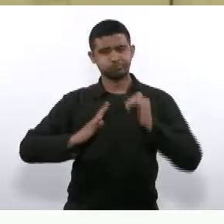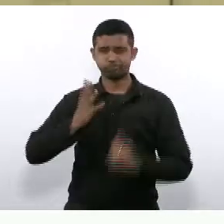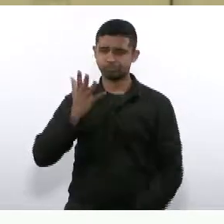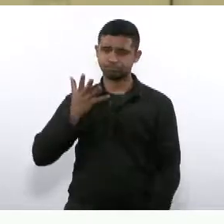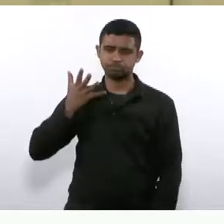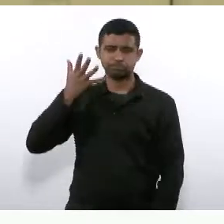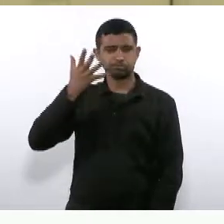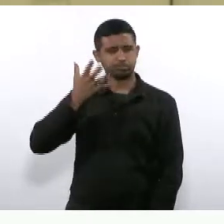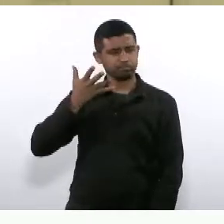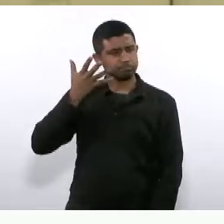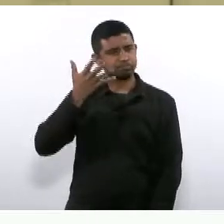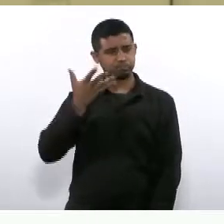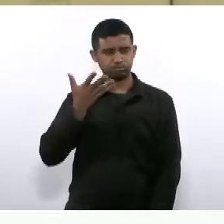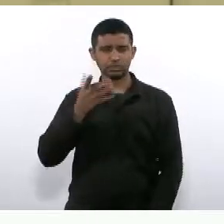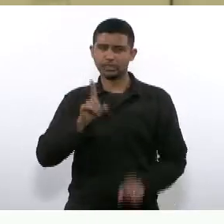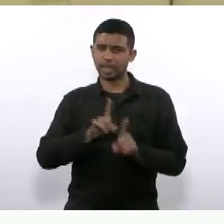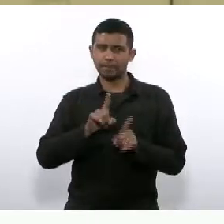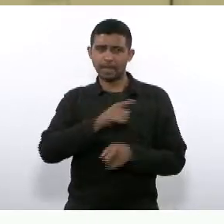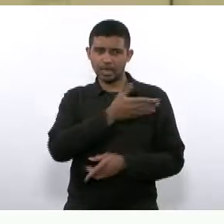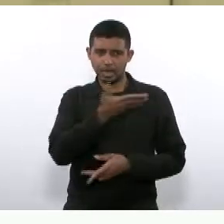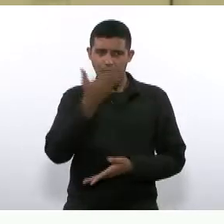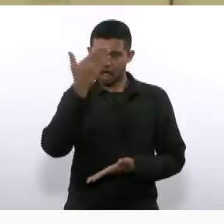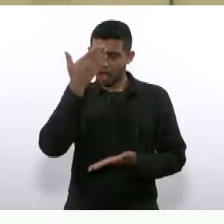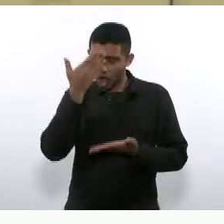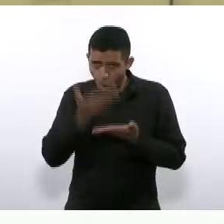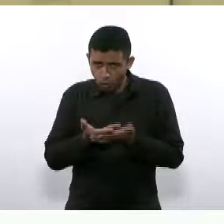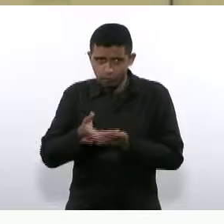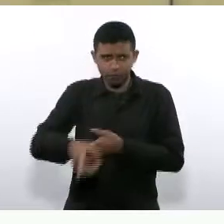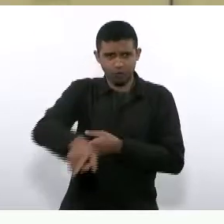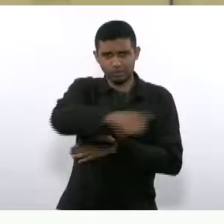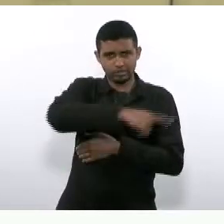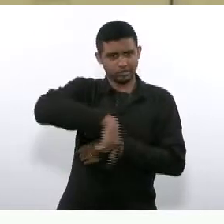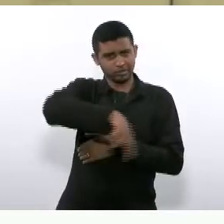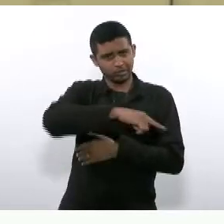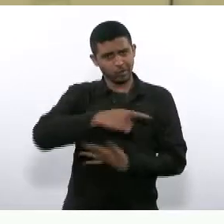bem, confiar nas nossas